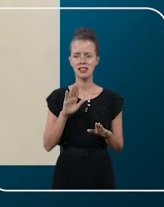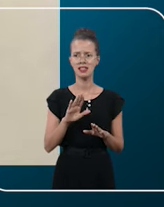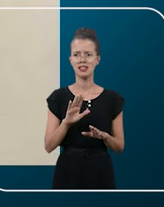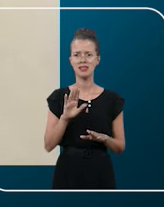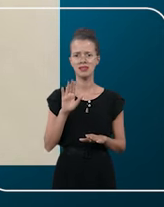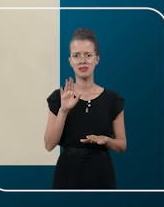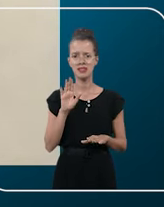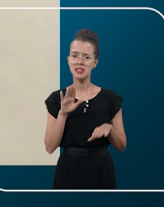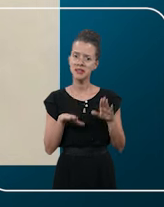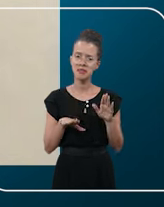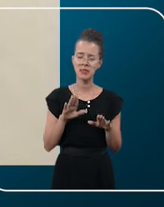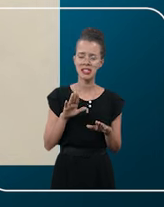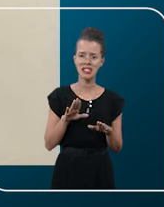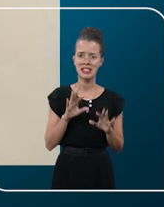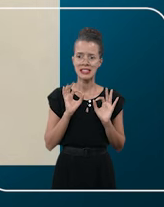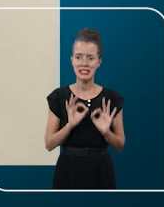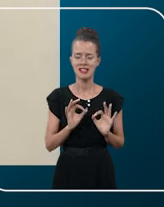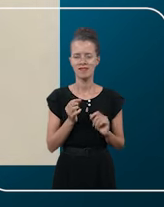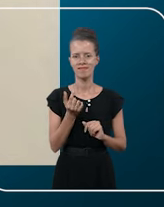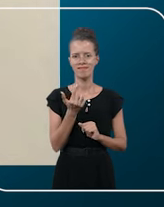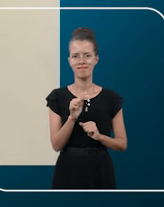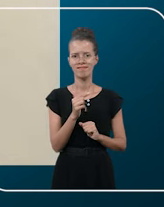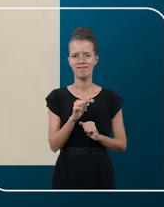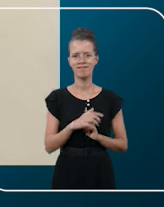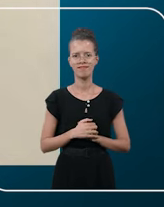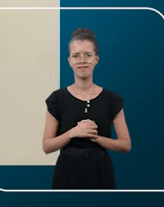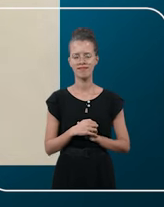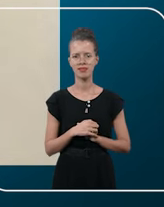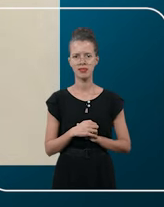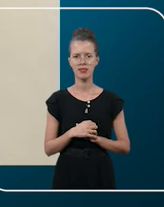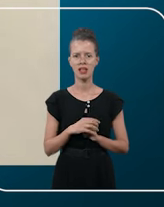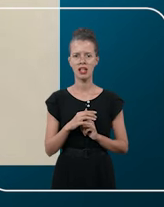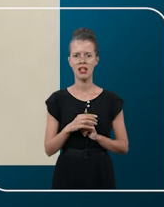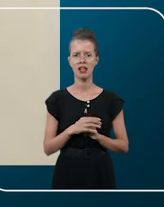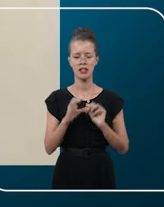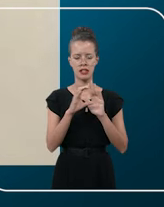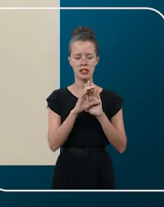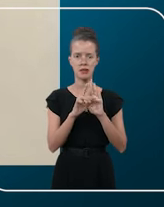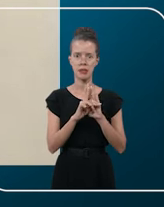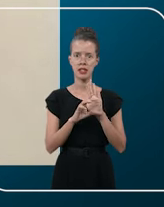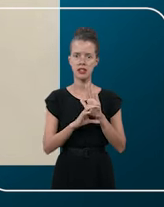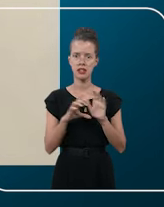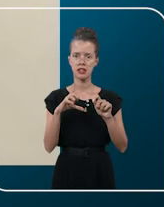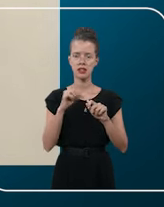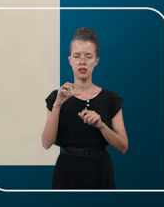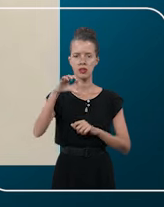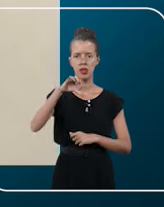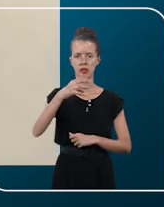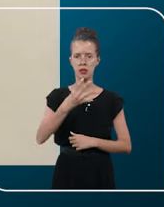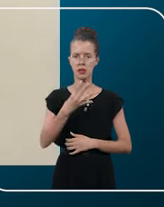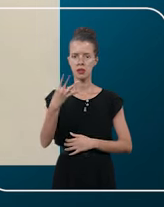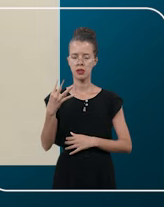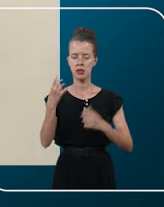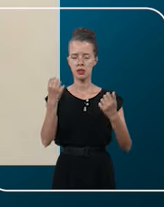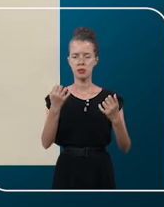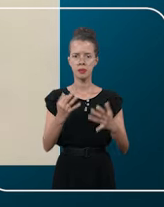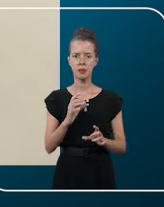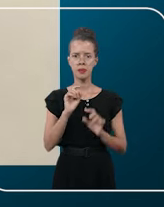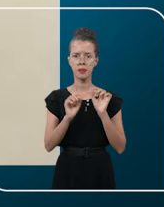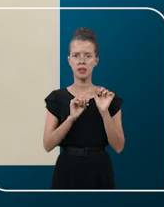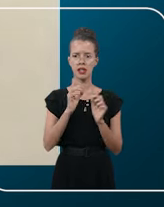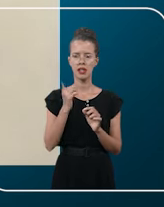vista jurídico. O Código Civil, no artigo 944, vai estabelecer que a indenização se mede pelo dano.